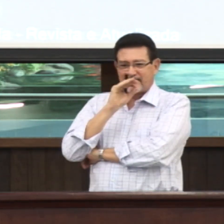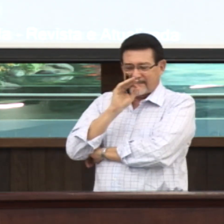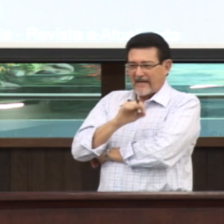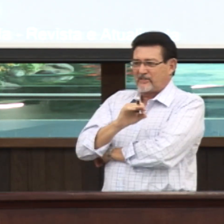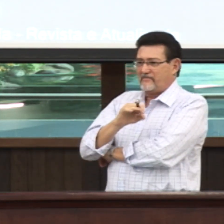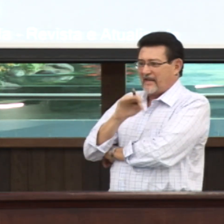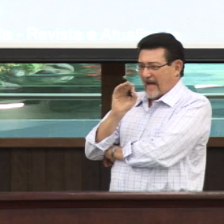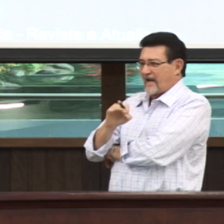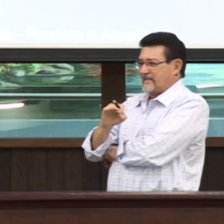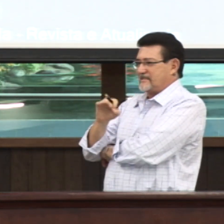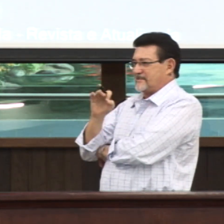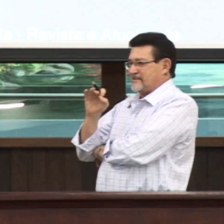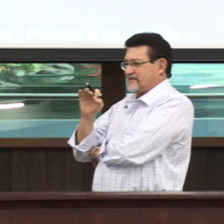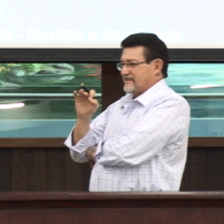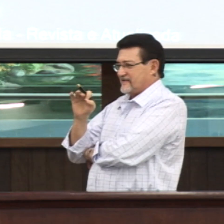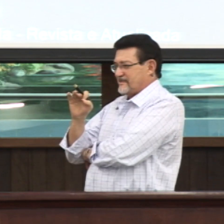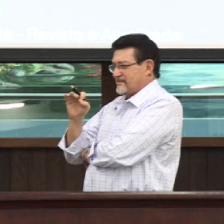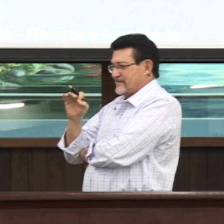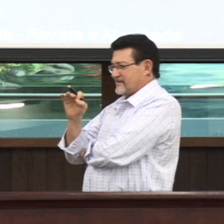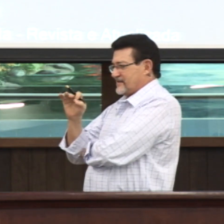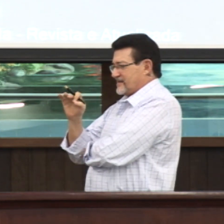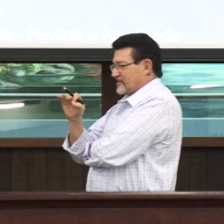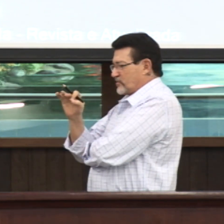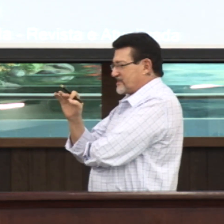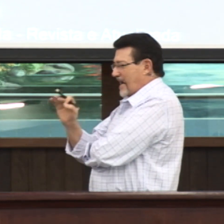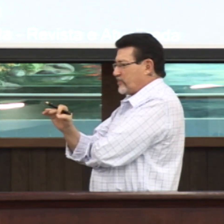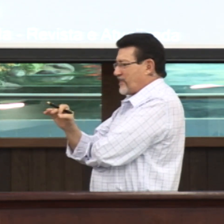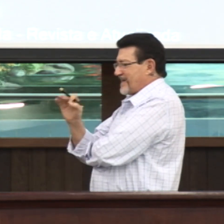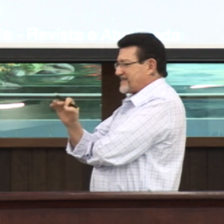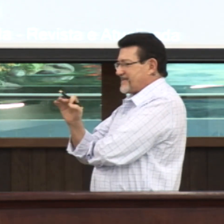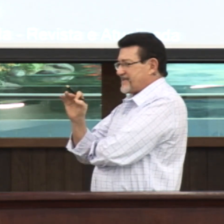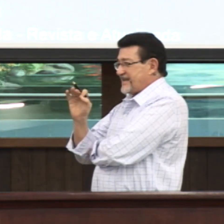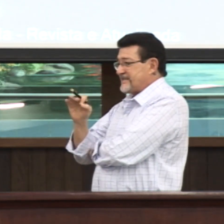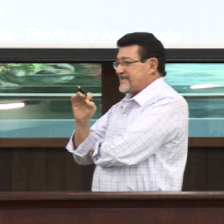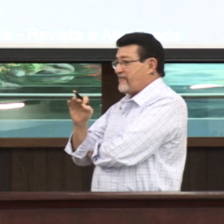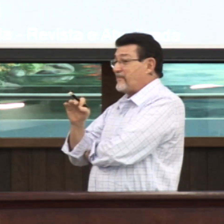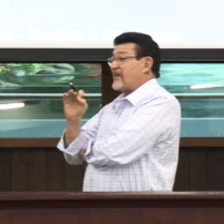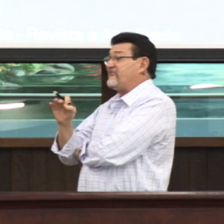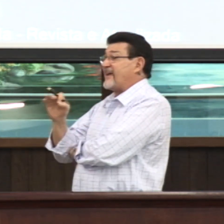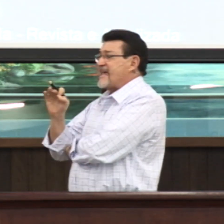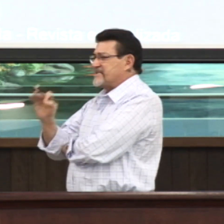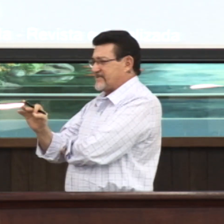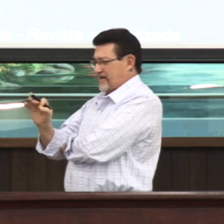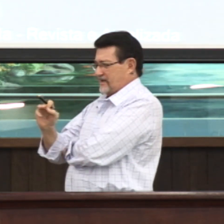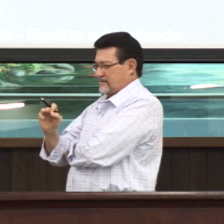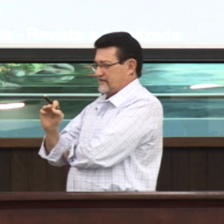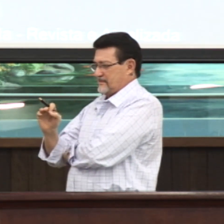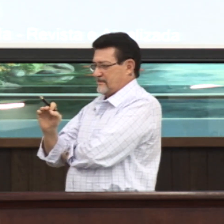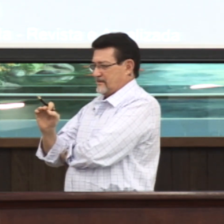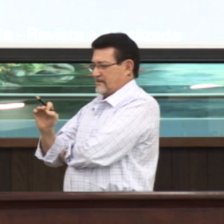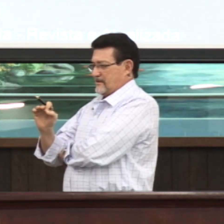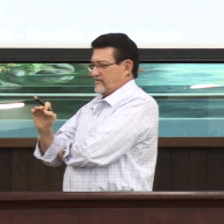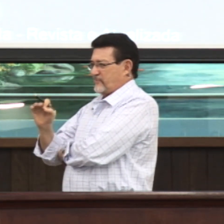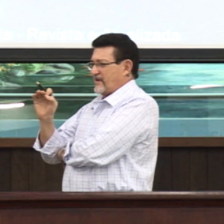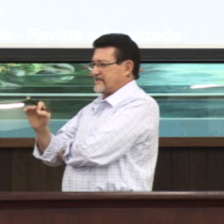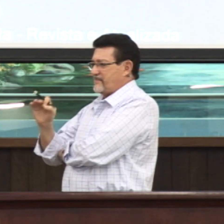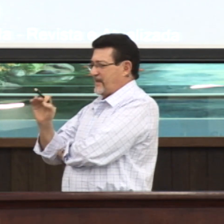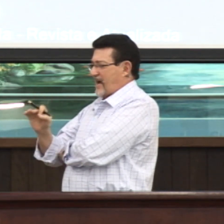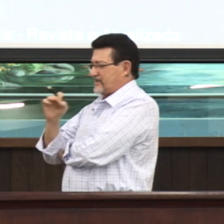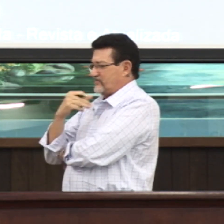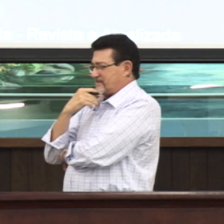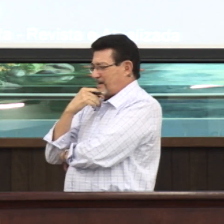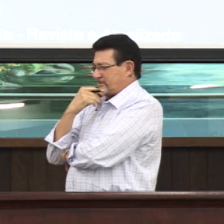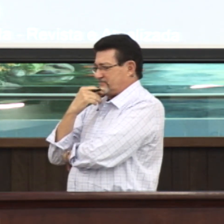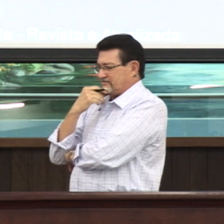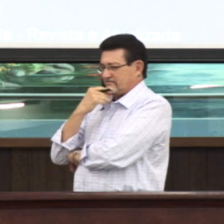fez sete milagres no sábado parece que ele tinha preferência por